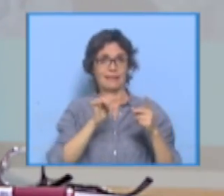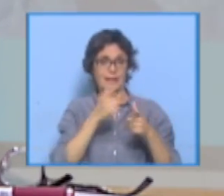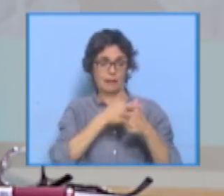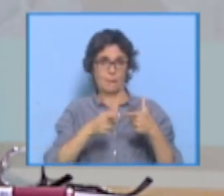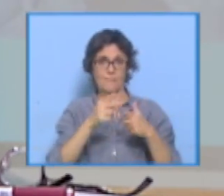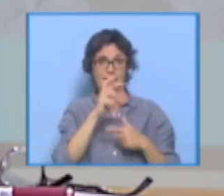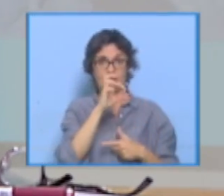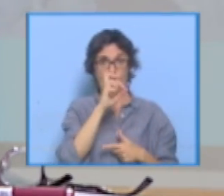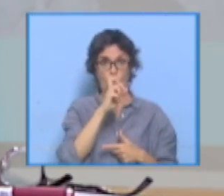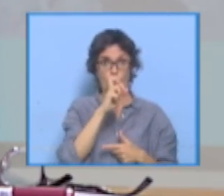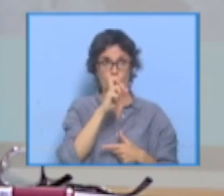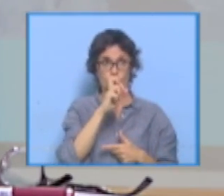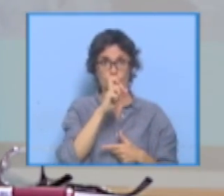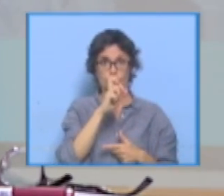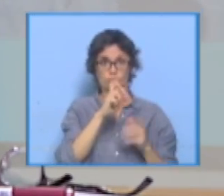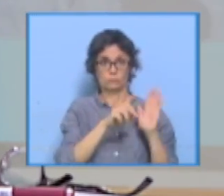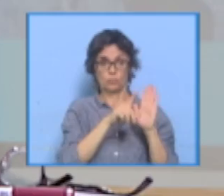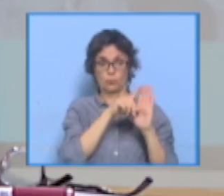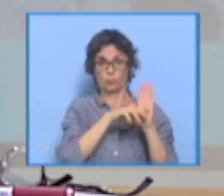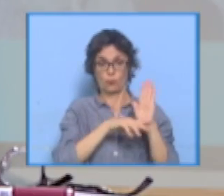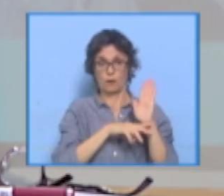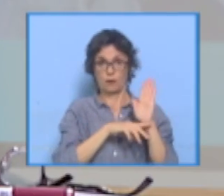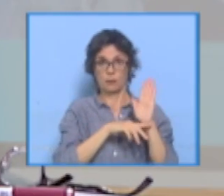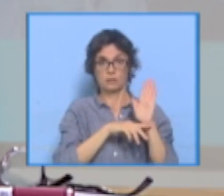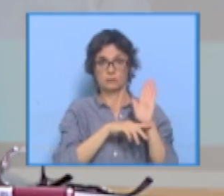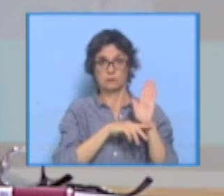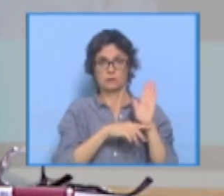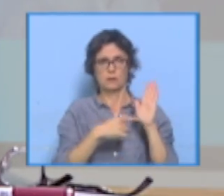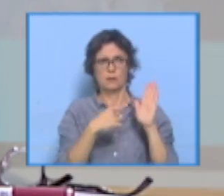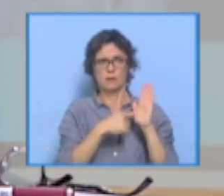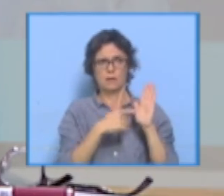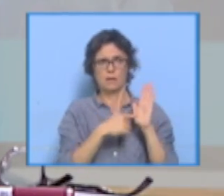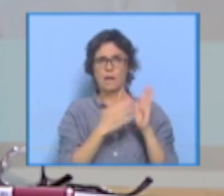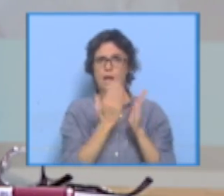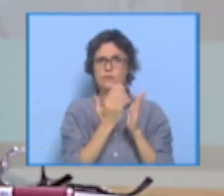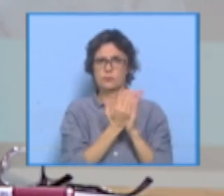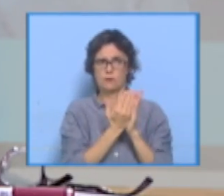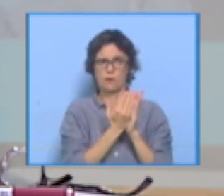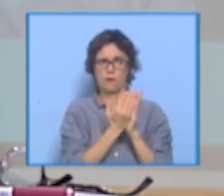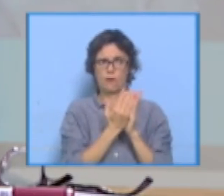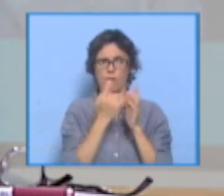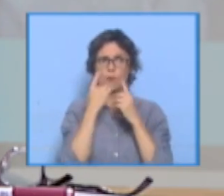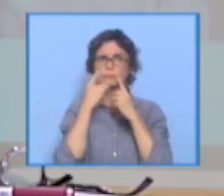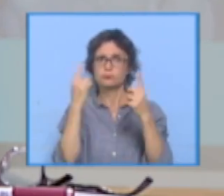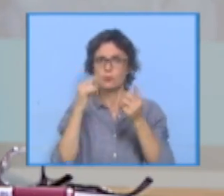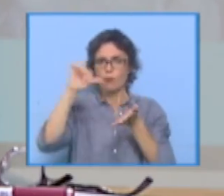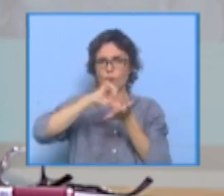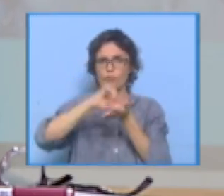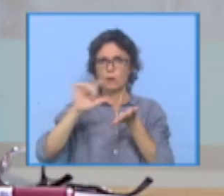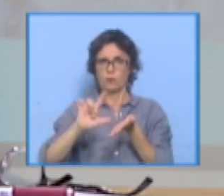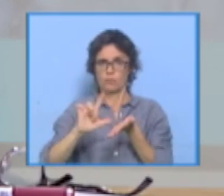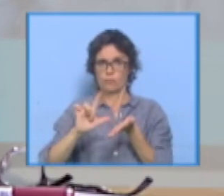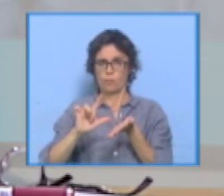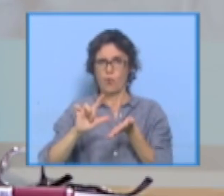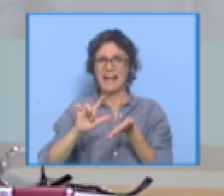média no ranking. Há aqui assim escolas públicas no centro de Lisboa